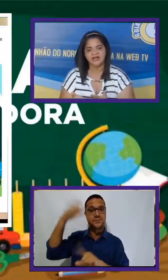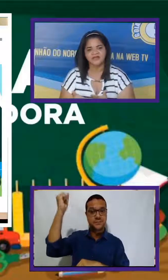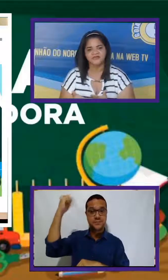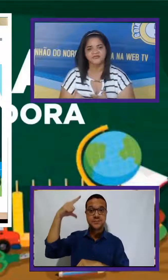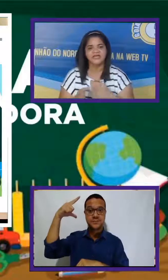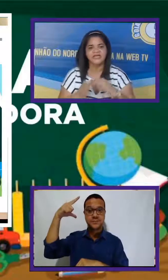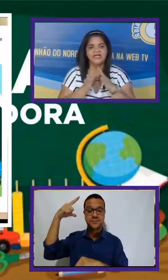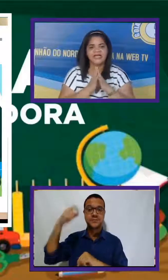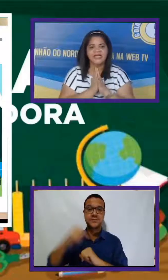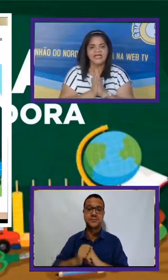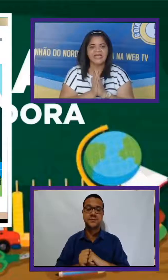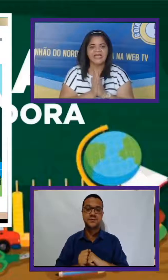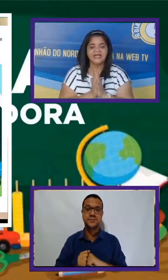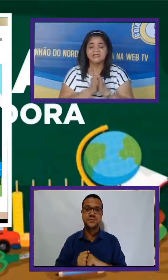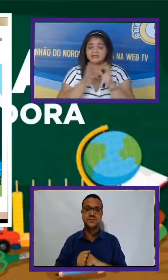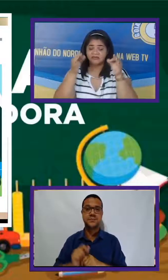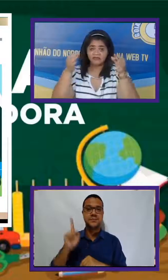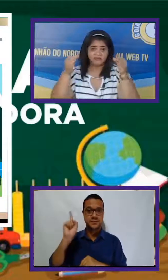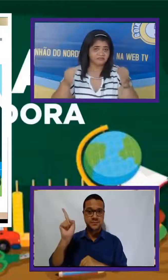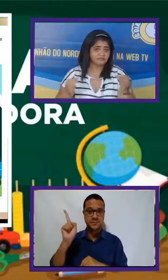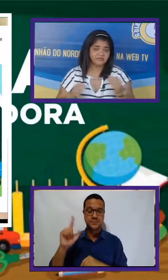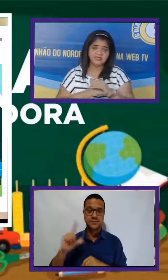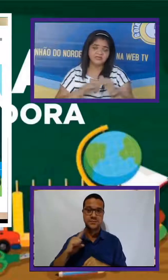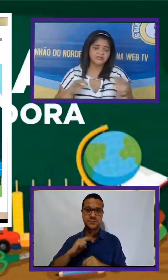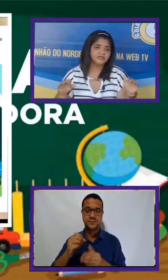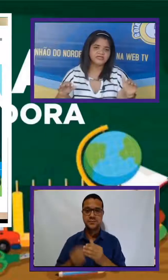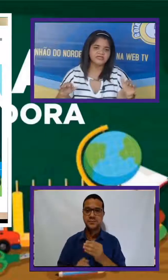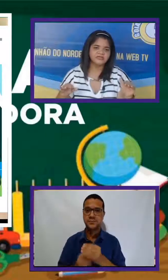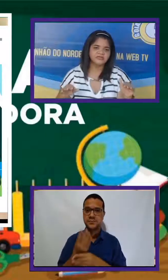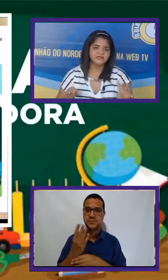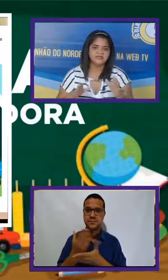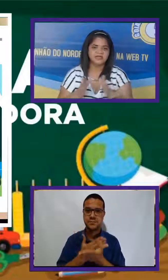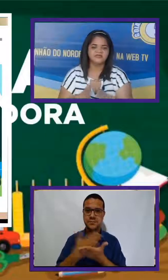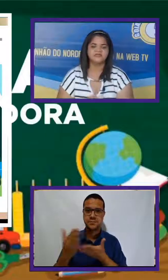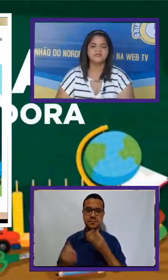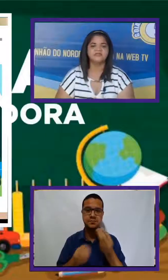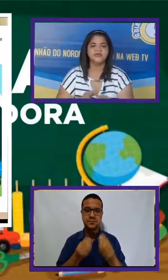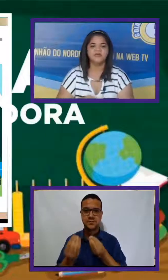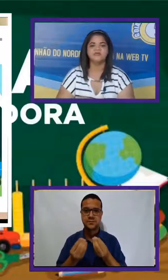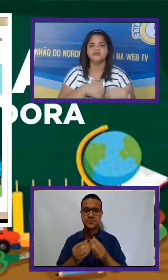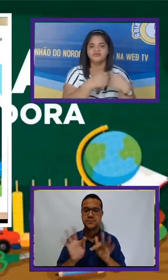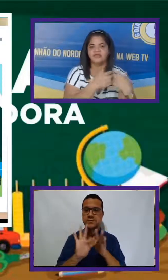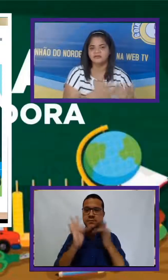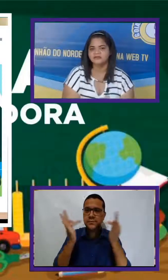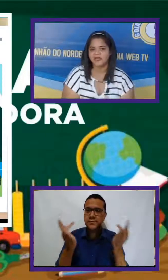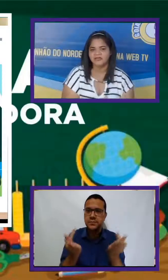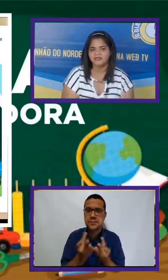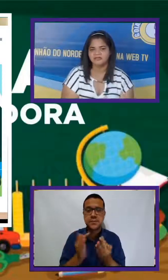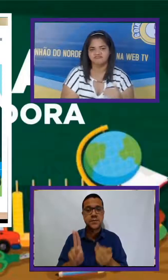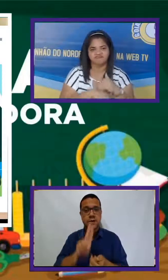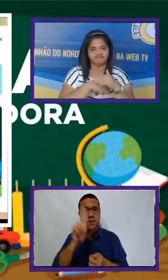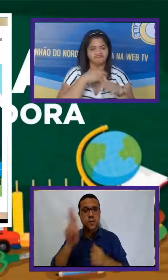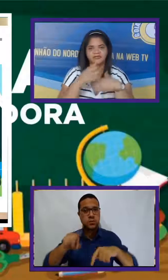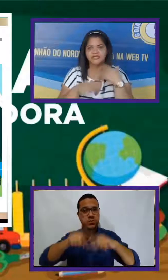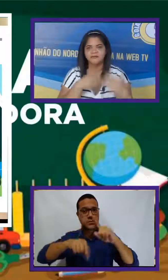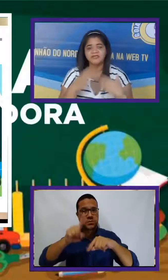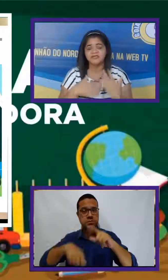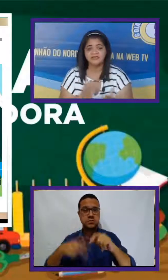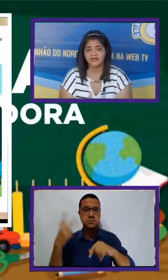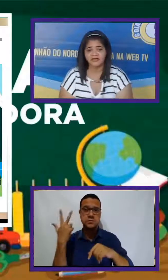E as usinas salárias Elas Têm assim Sua origem simples Elas utilizam Recursos naturais